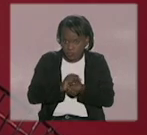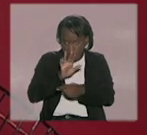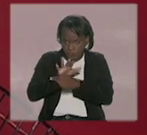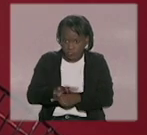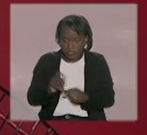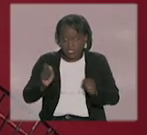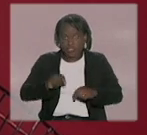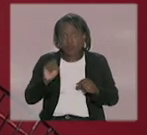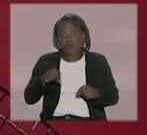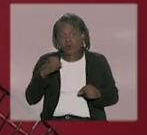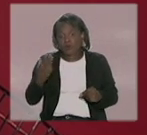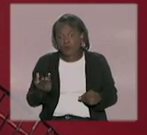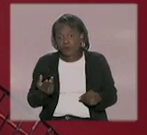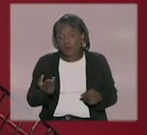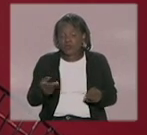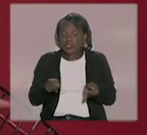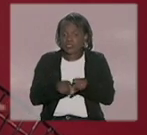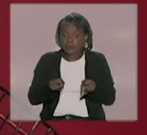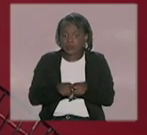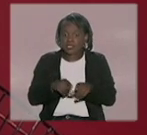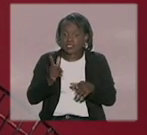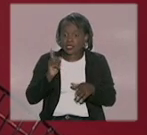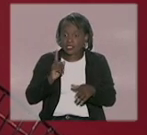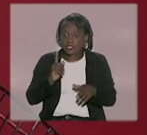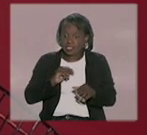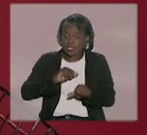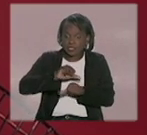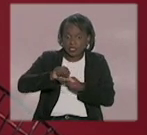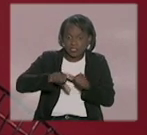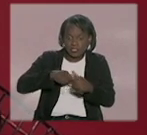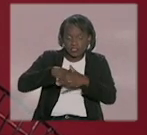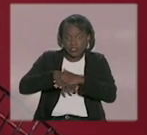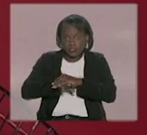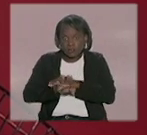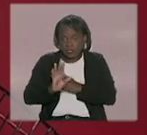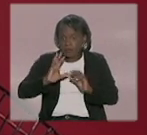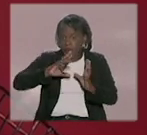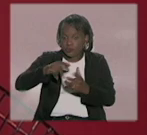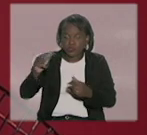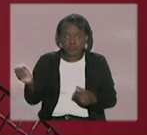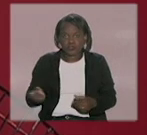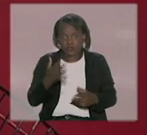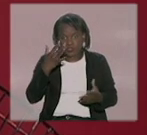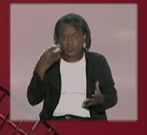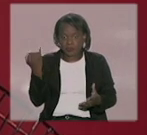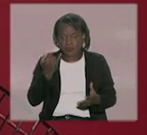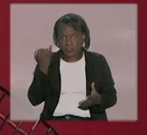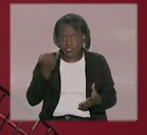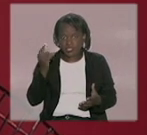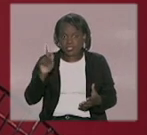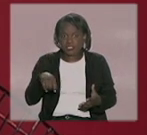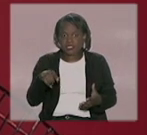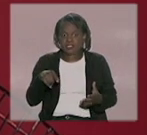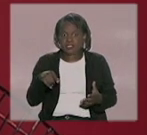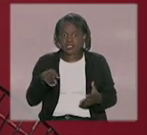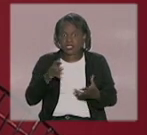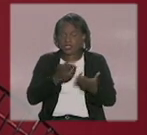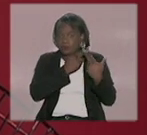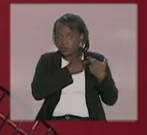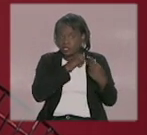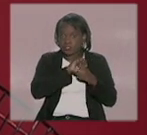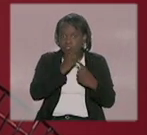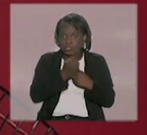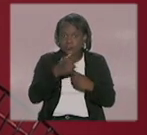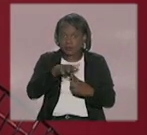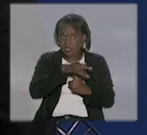processo também? Ou ela está também se adaptando ainda a esse mundo novo e tão importante que é o da